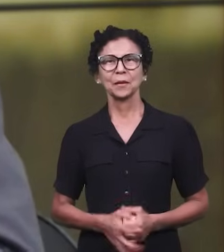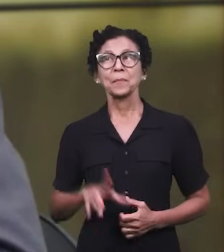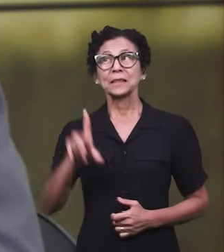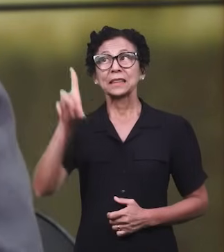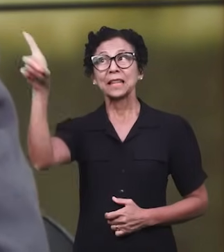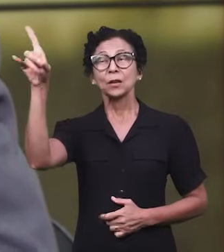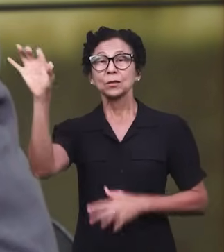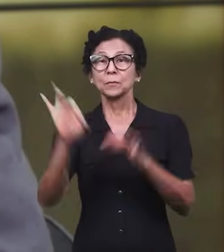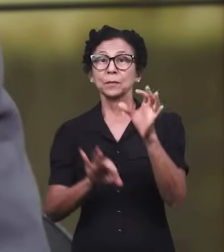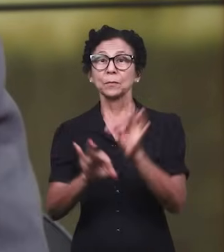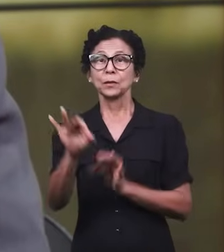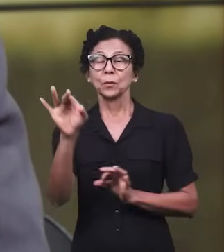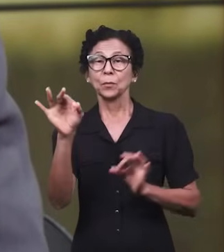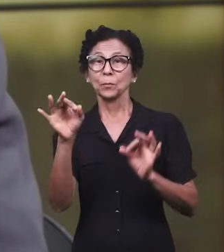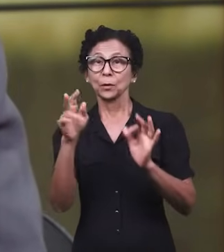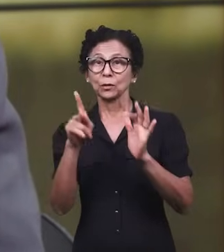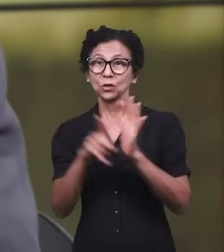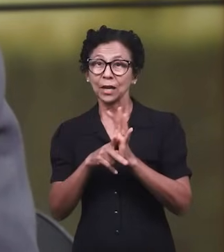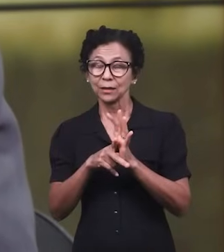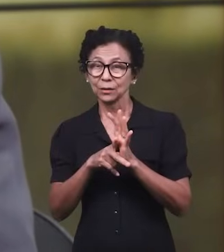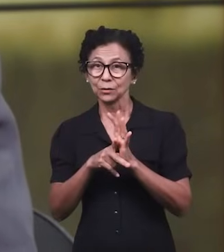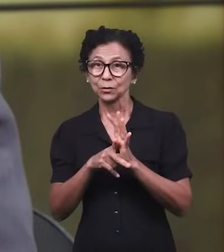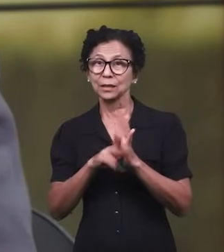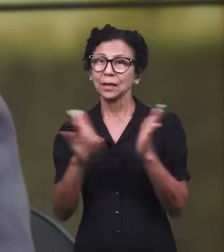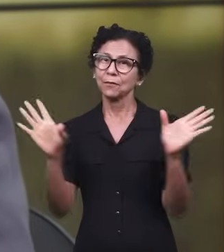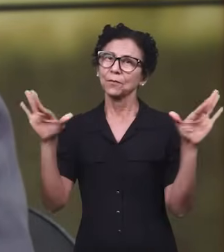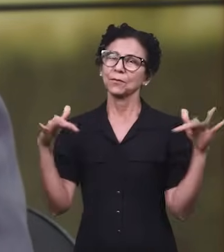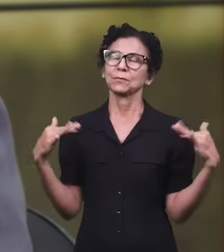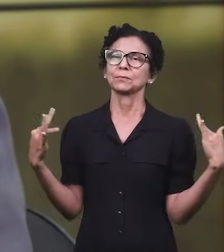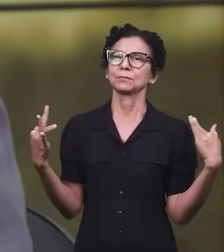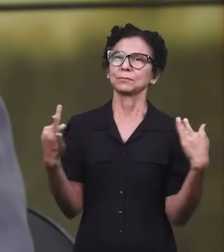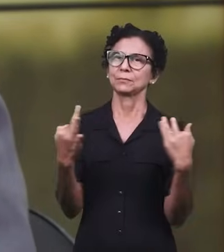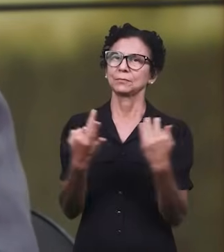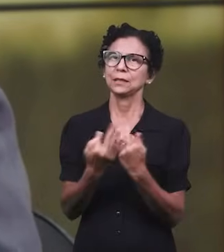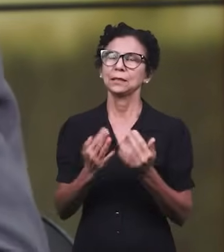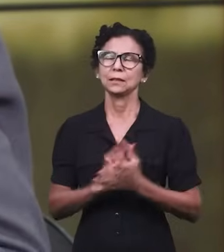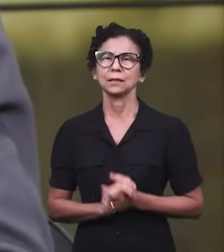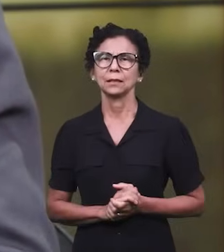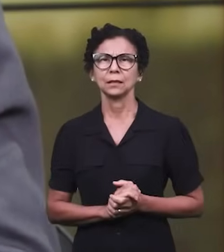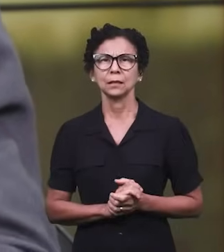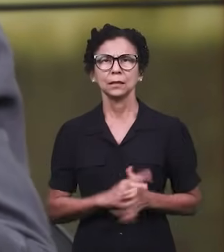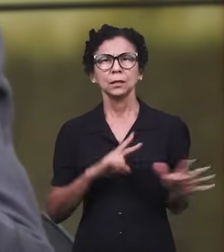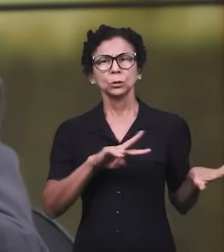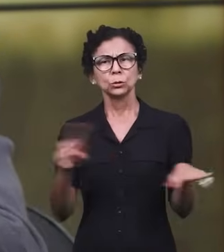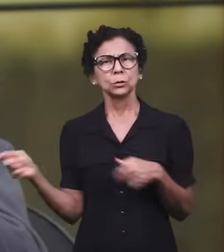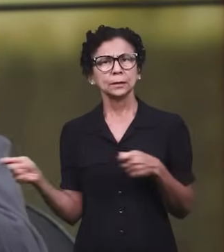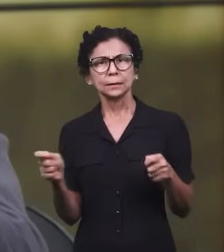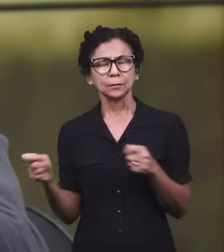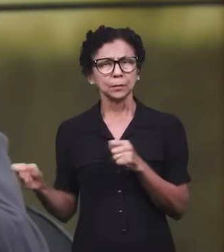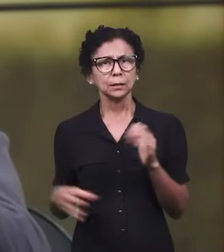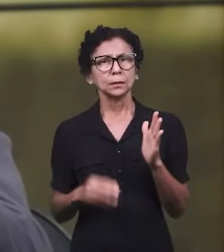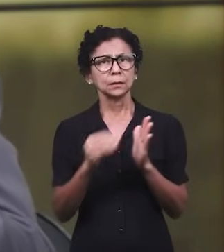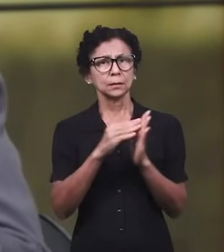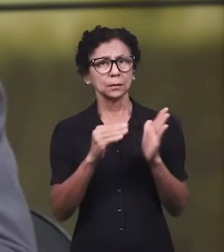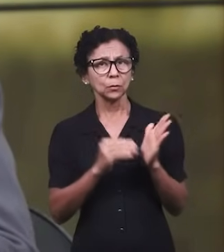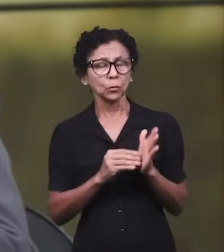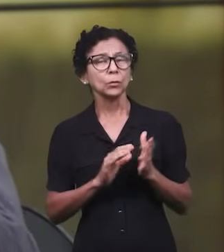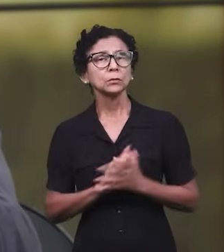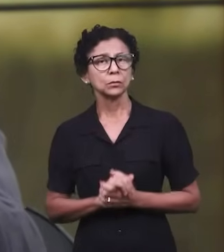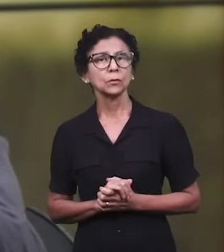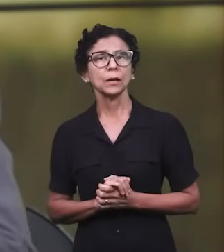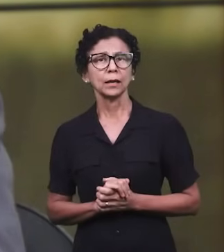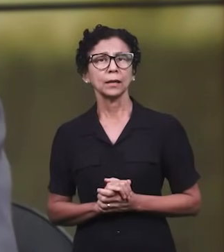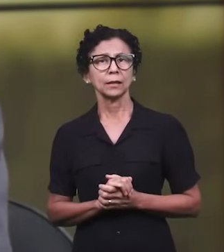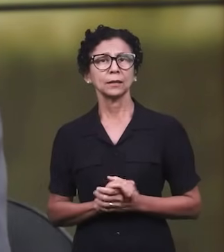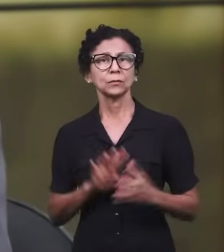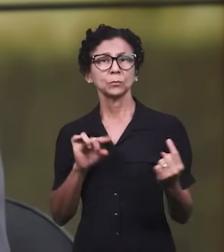Família, um projeto de Deus, esse conteúdo semanal que promove esse encontro que nós temos, nós aqui,